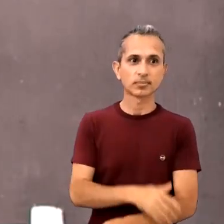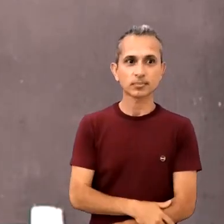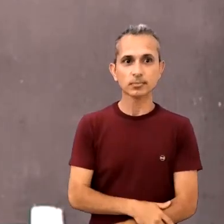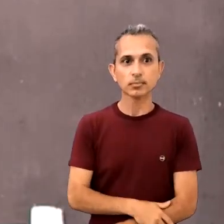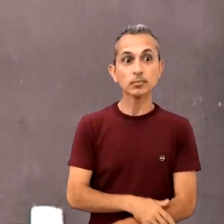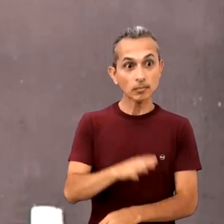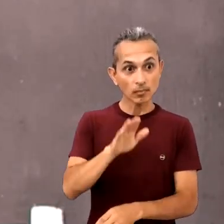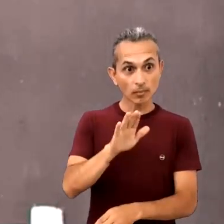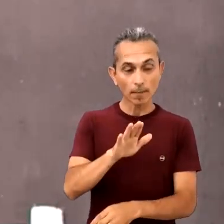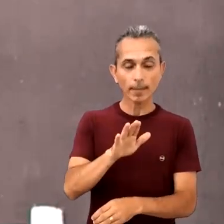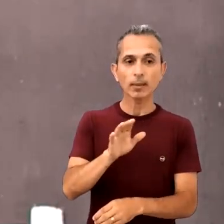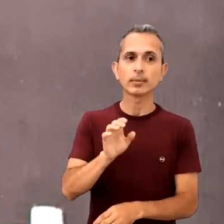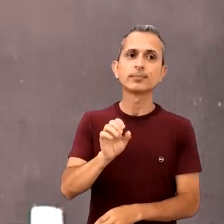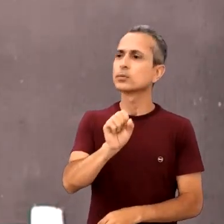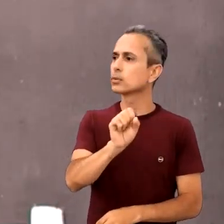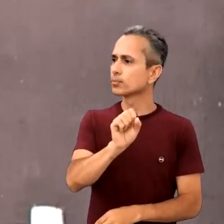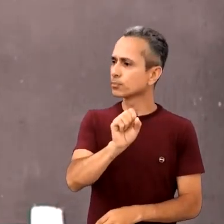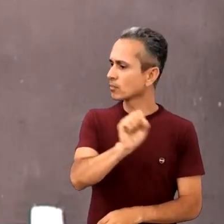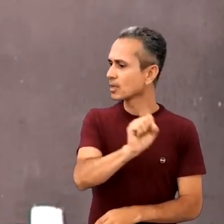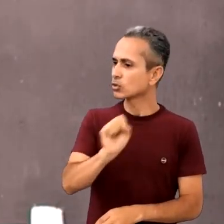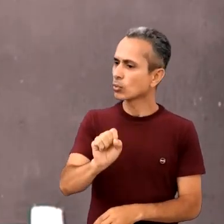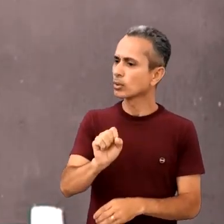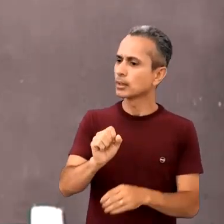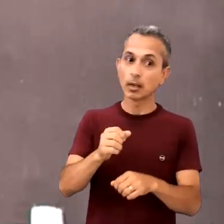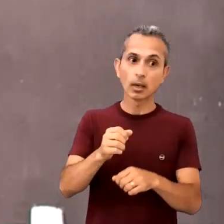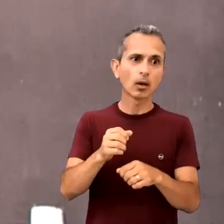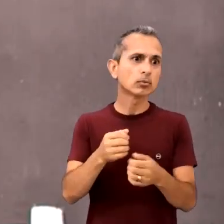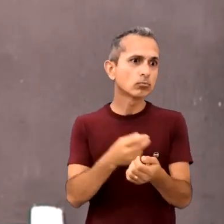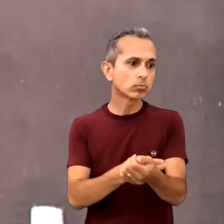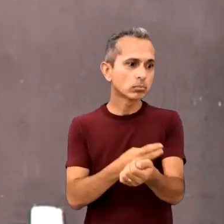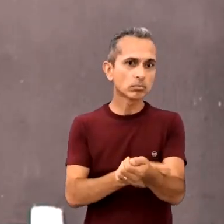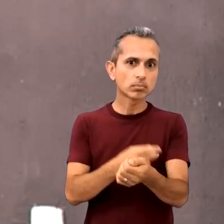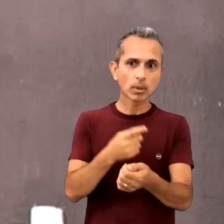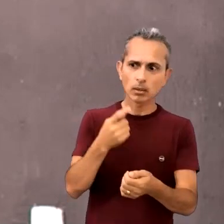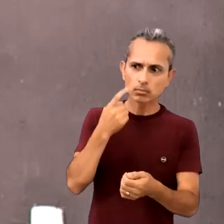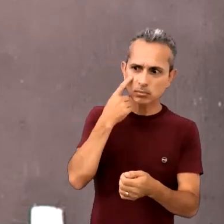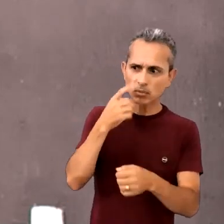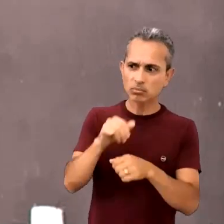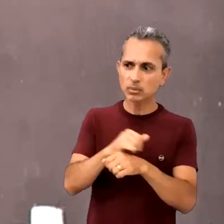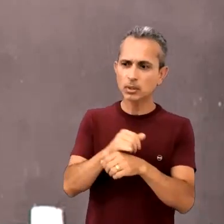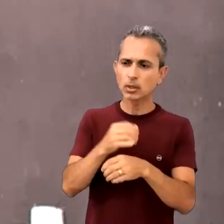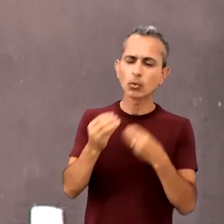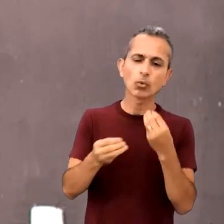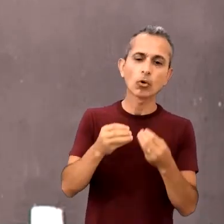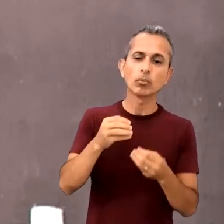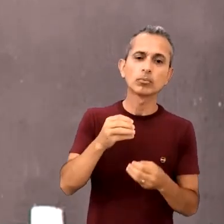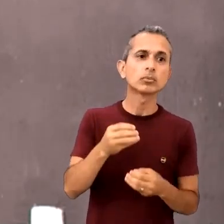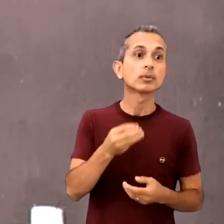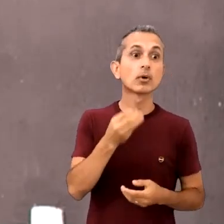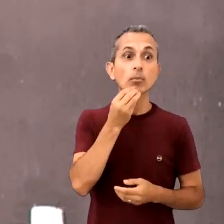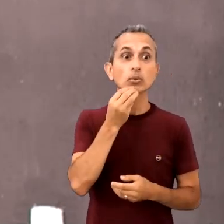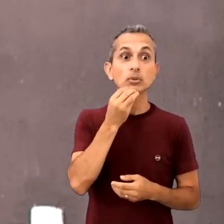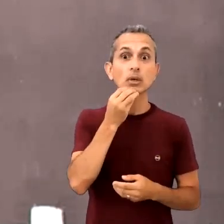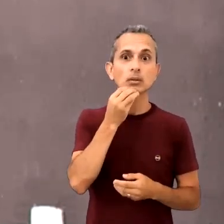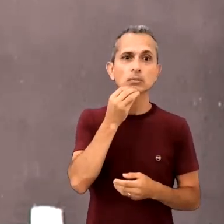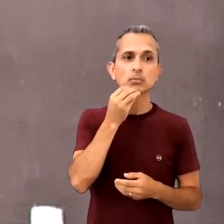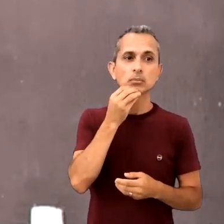Mas na hora que a sogra define o plano, ela vê como uma oportunidade para dizer, eu quero aquele homem.